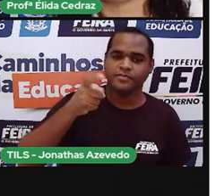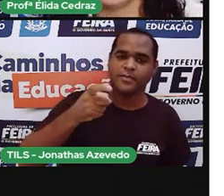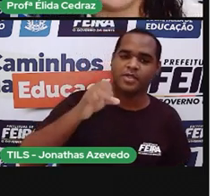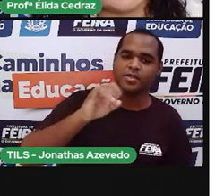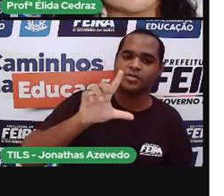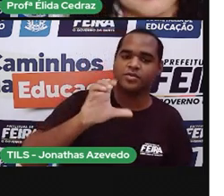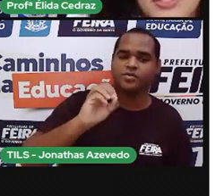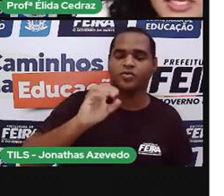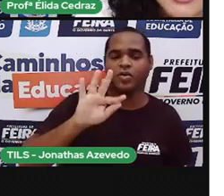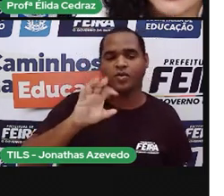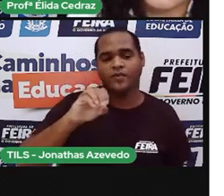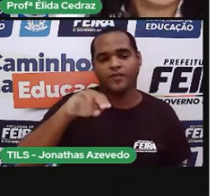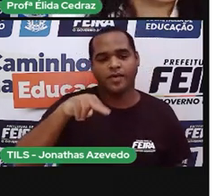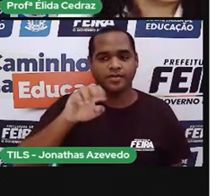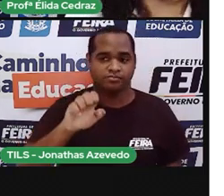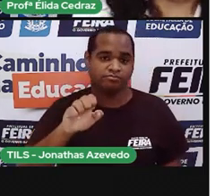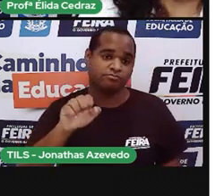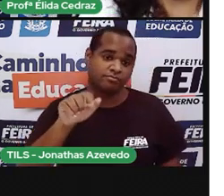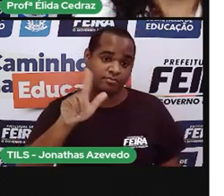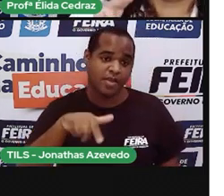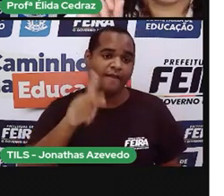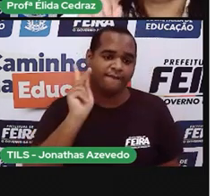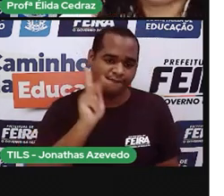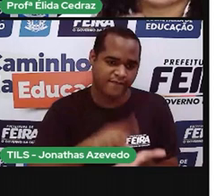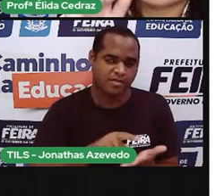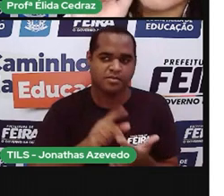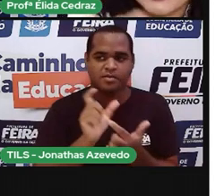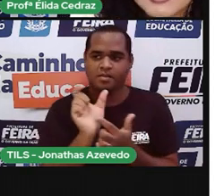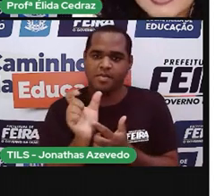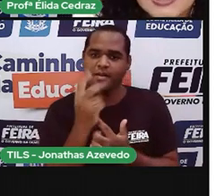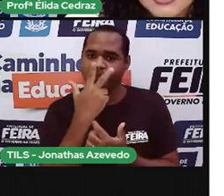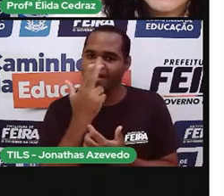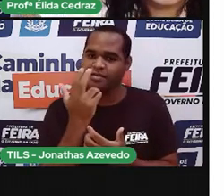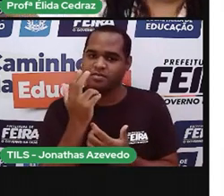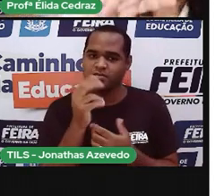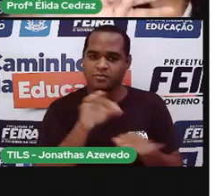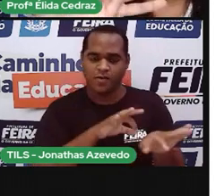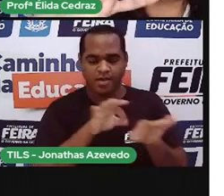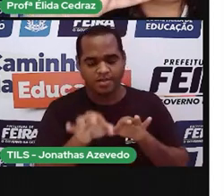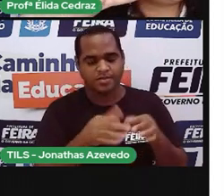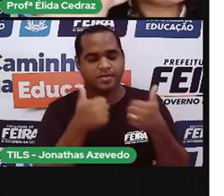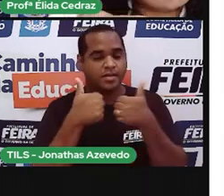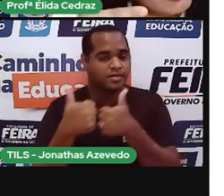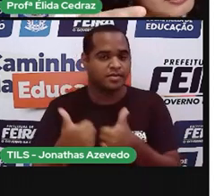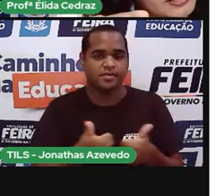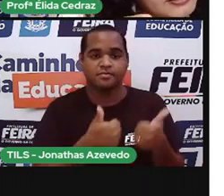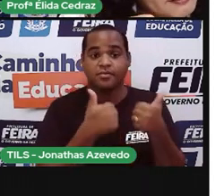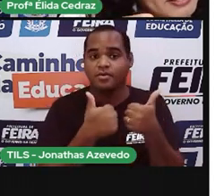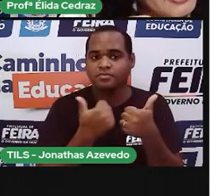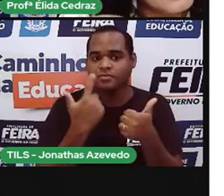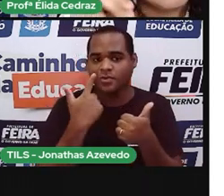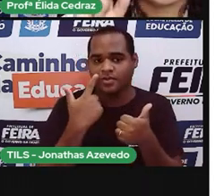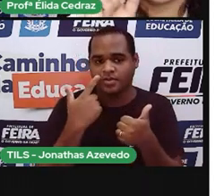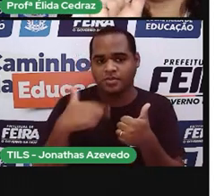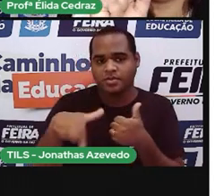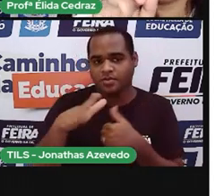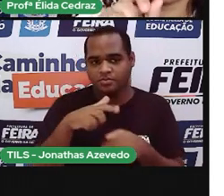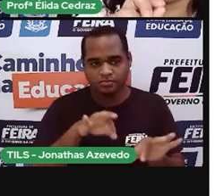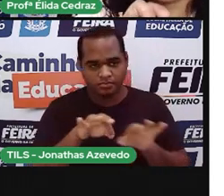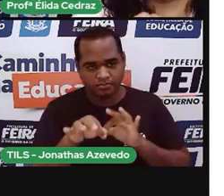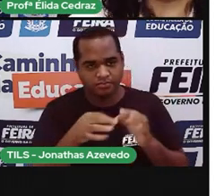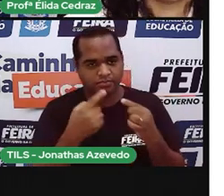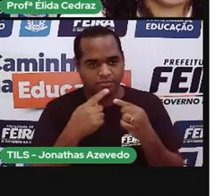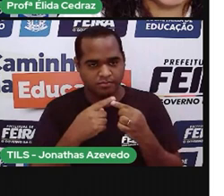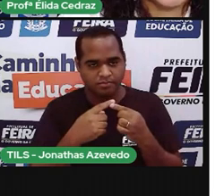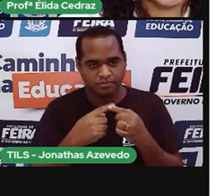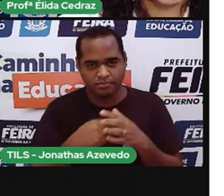xilofone. Isso mesmo. Então, as palavrinhas vão ficar arrumadas assim e a gente só vai inverter, tá bem? A